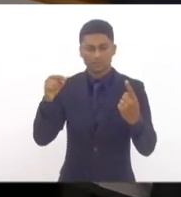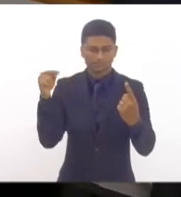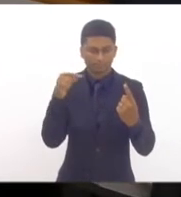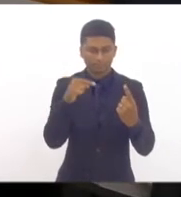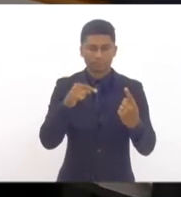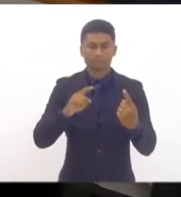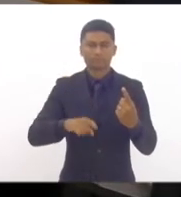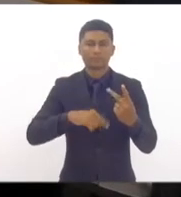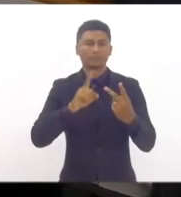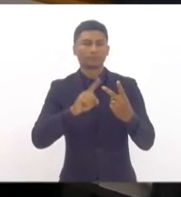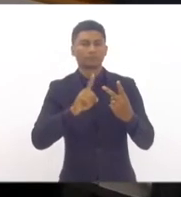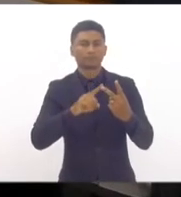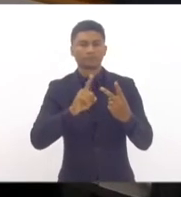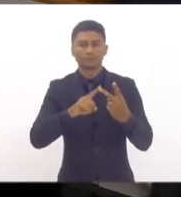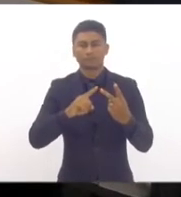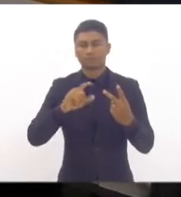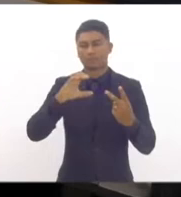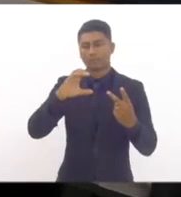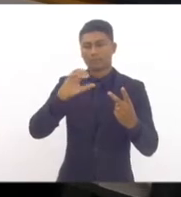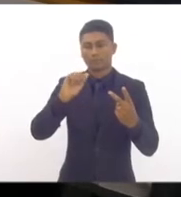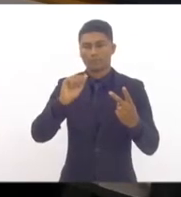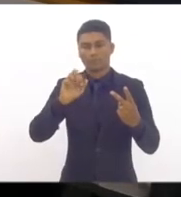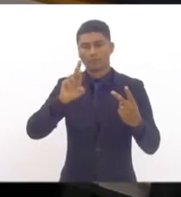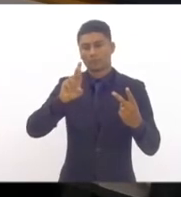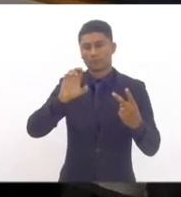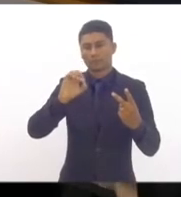Meu segundo voto é na Caroline.